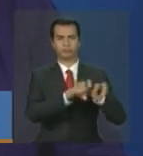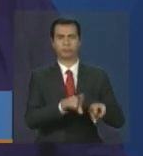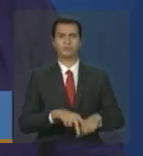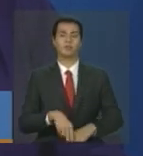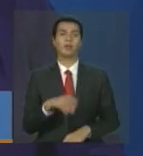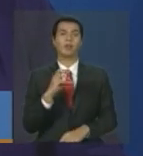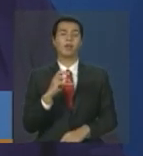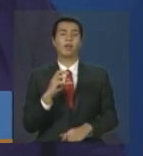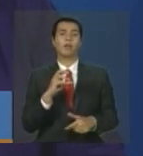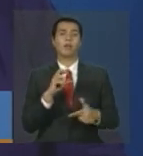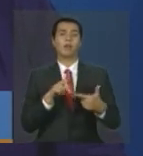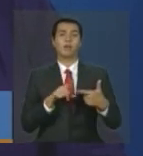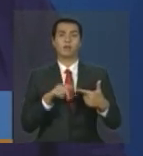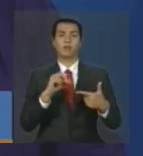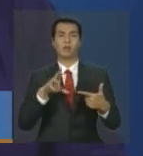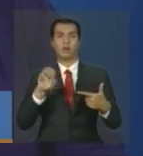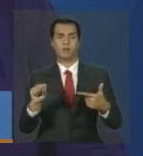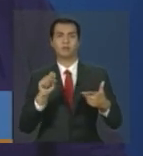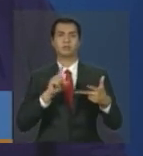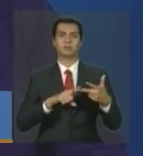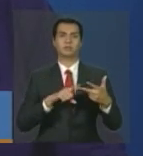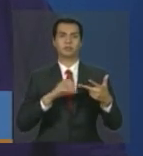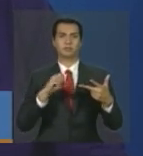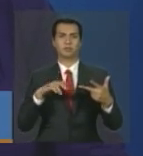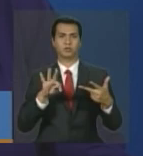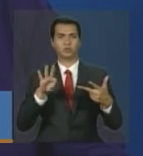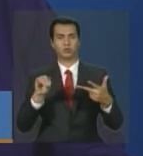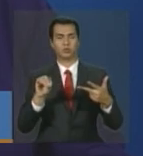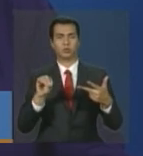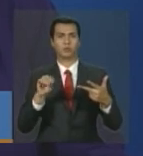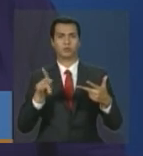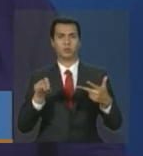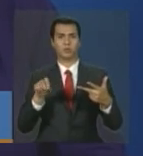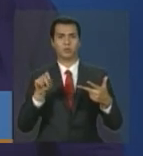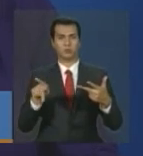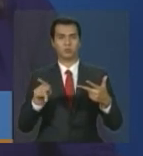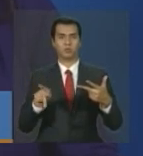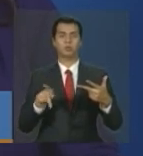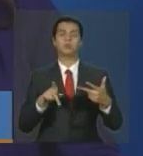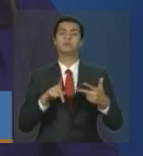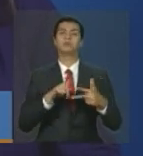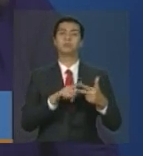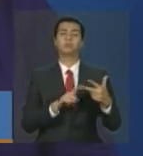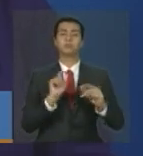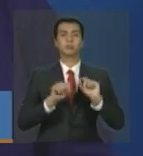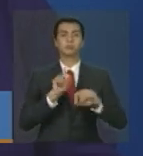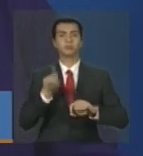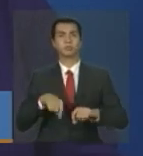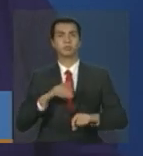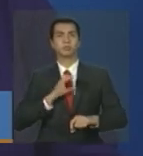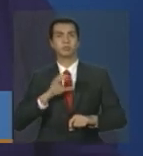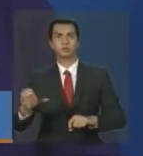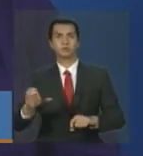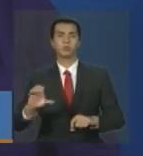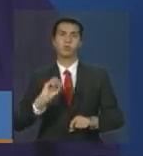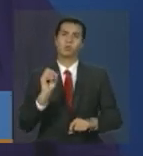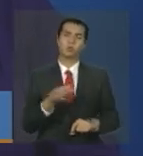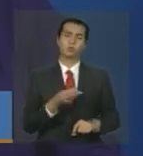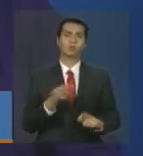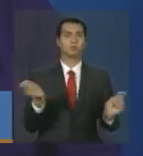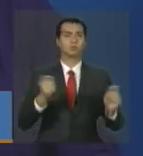é fica à discricionariedade do gestor do município pode ser os coordenadores destas unidades